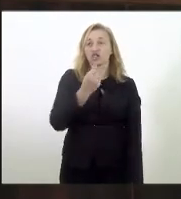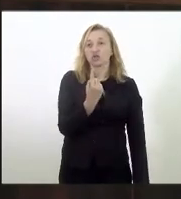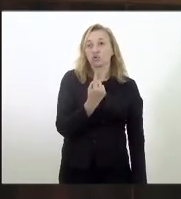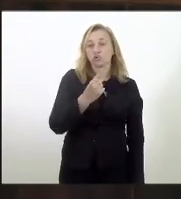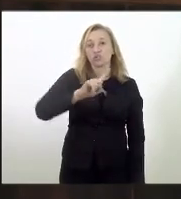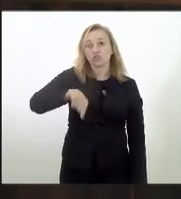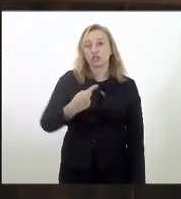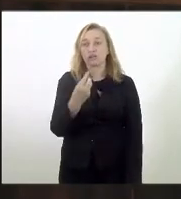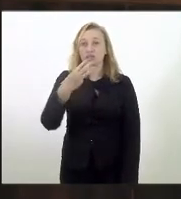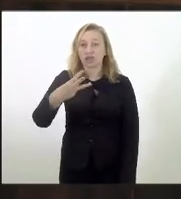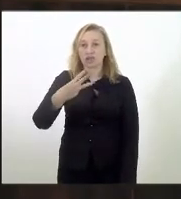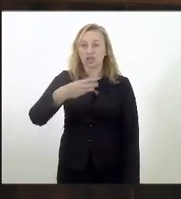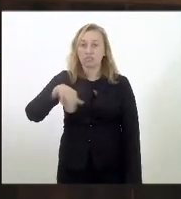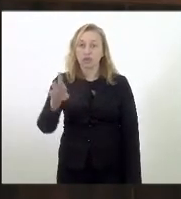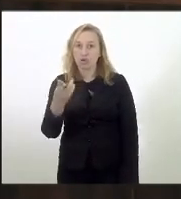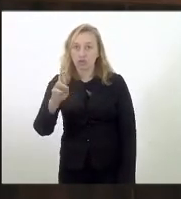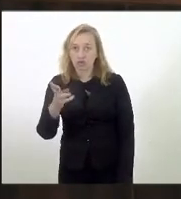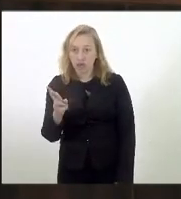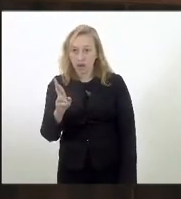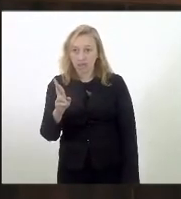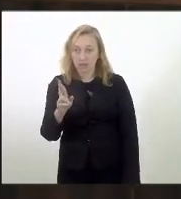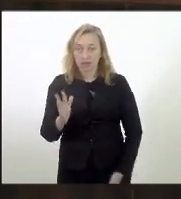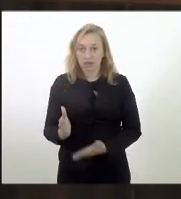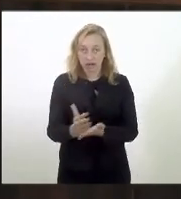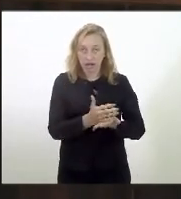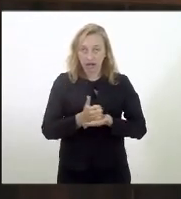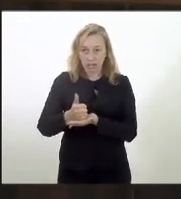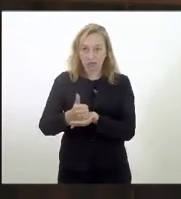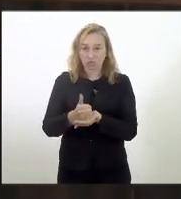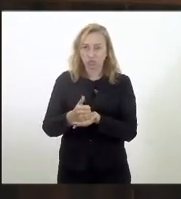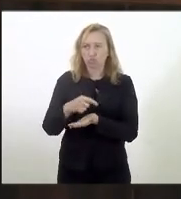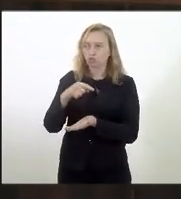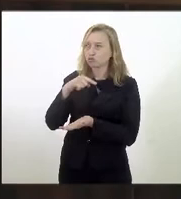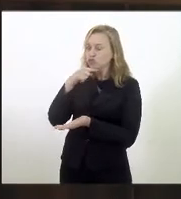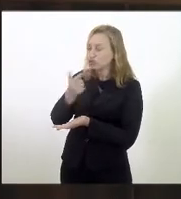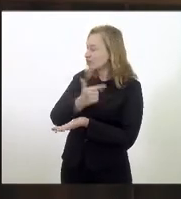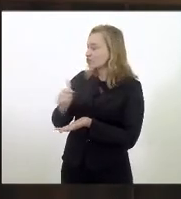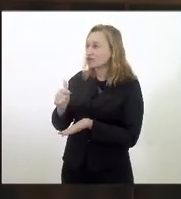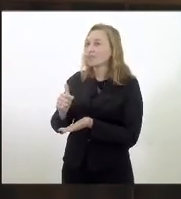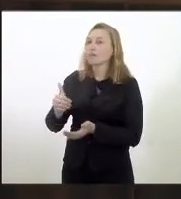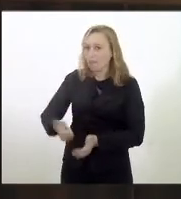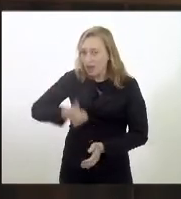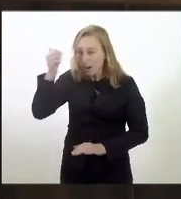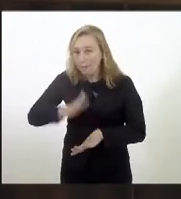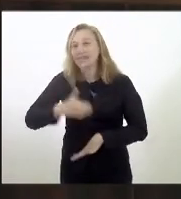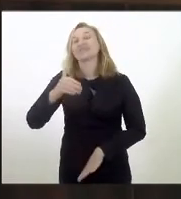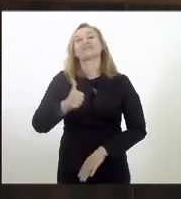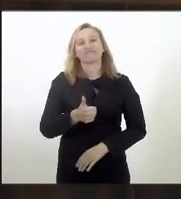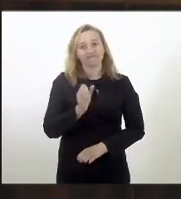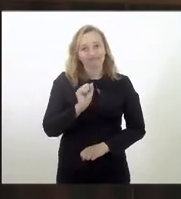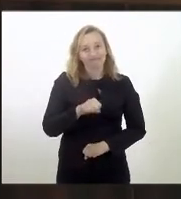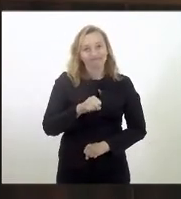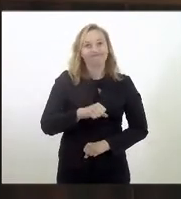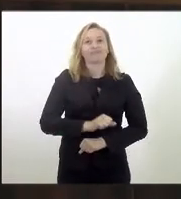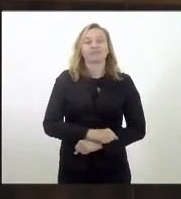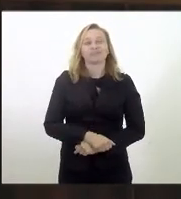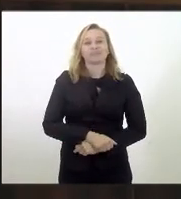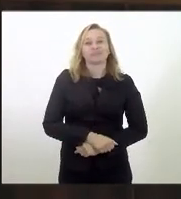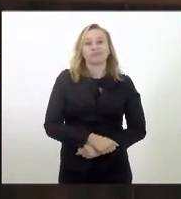bilhões de reais a arrecadação. Não tenho dúvida, vai melhorar ainda mais.